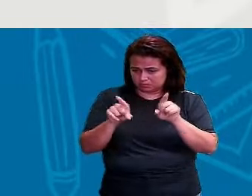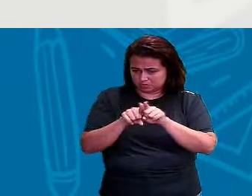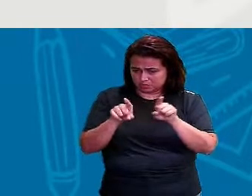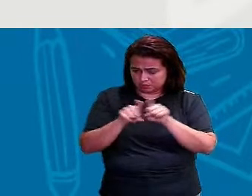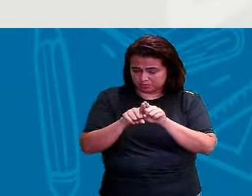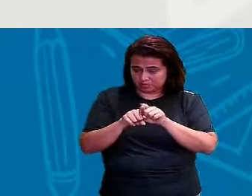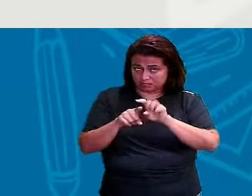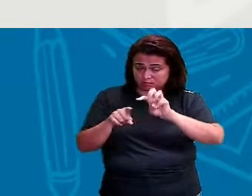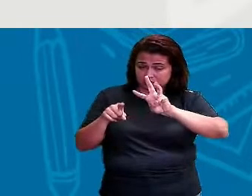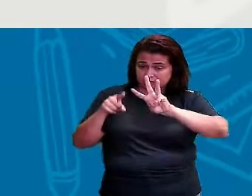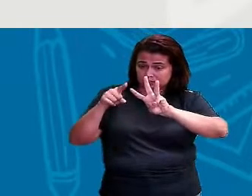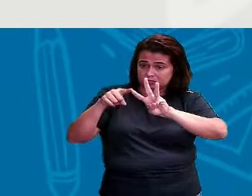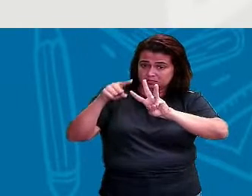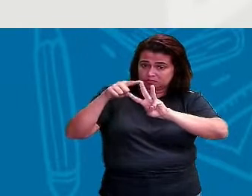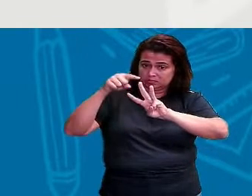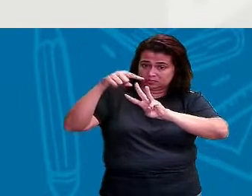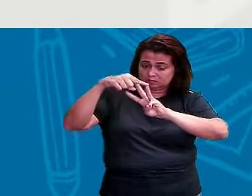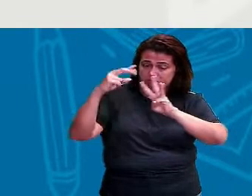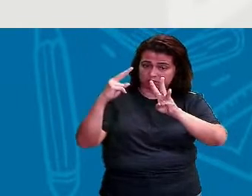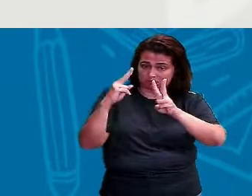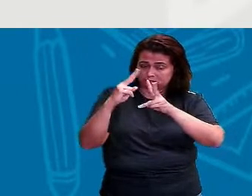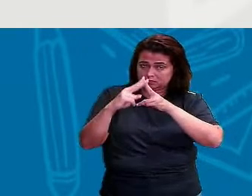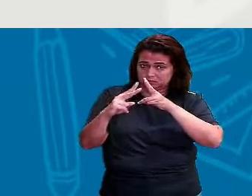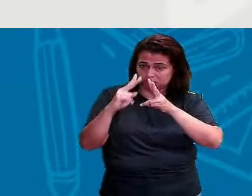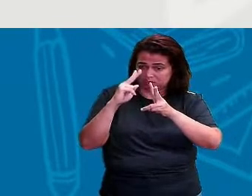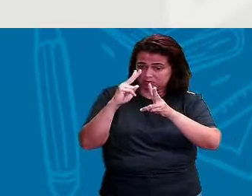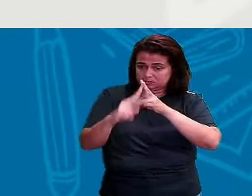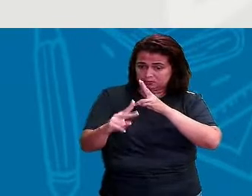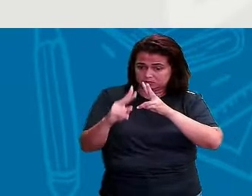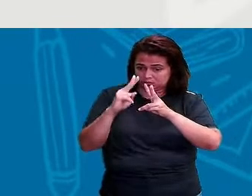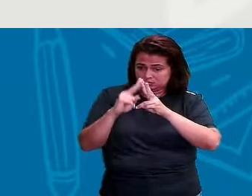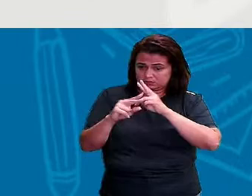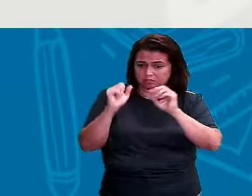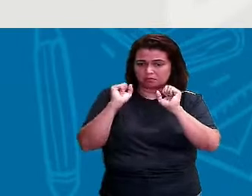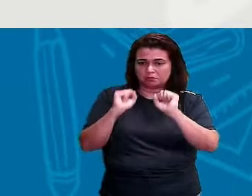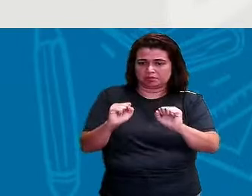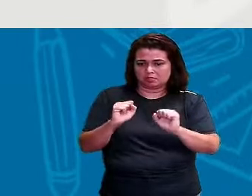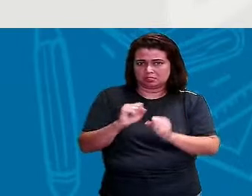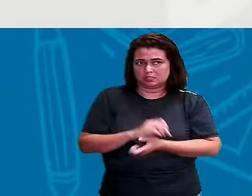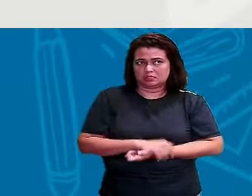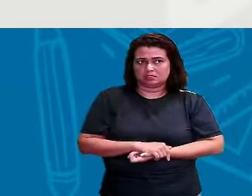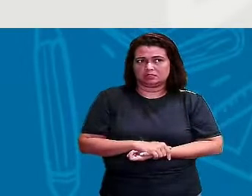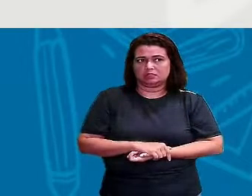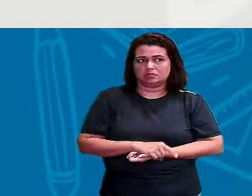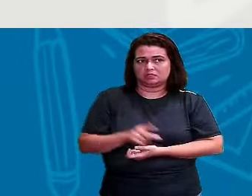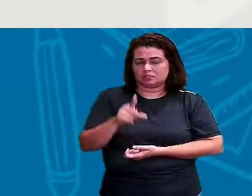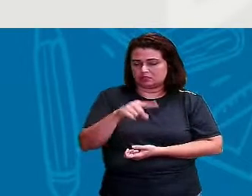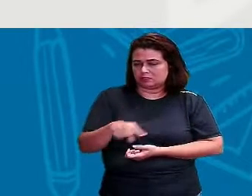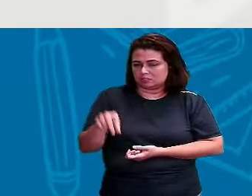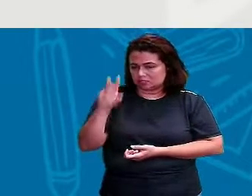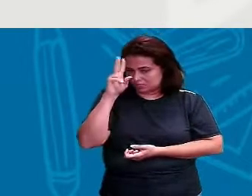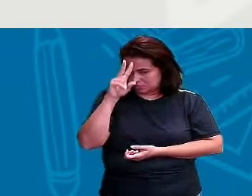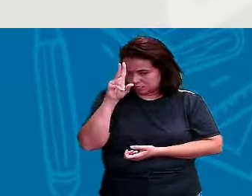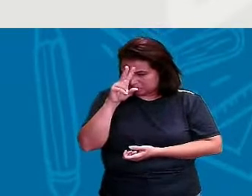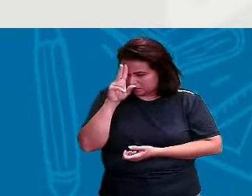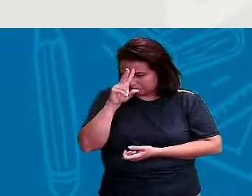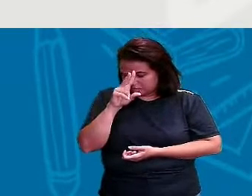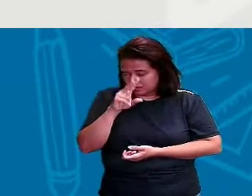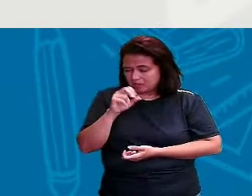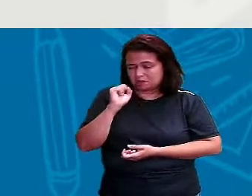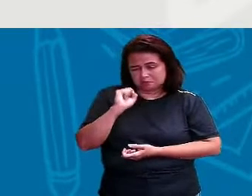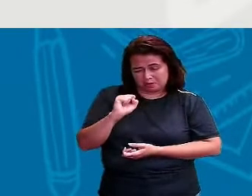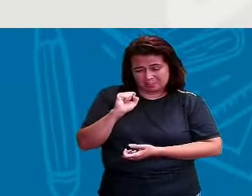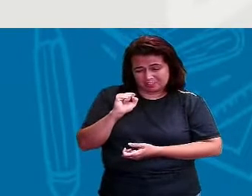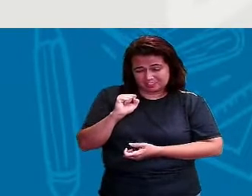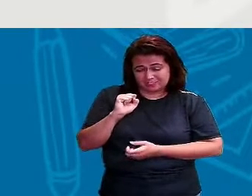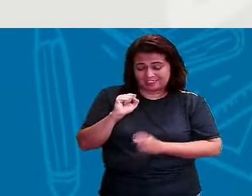3 números ímpares seguidos? Será que eu posso fazer isso? Quem é que lembra? Diga aí se eu posso ou não posso ter